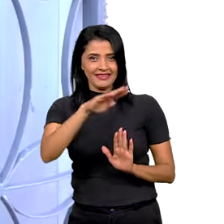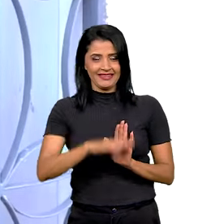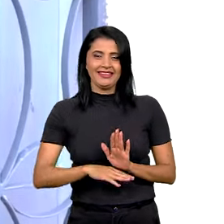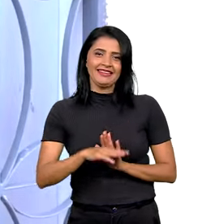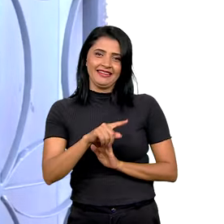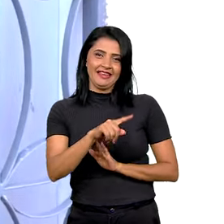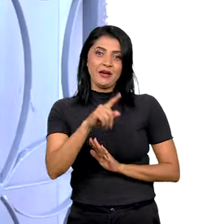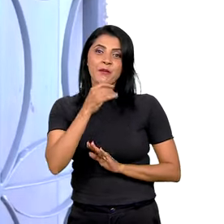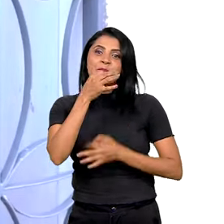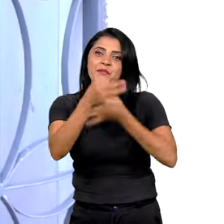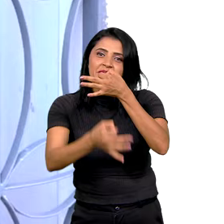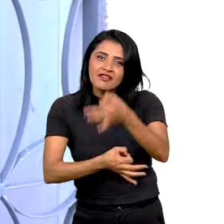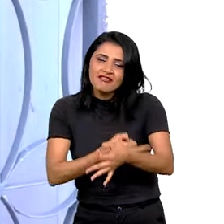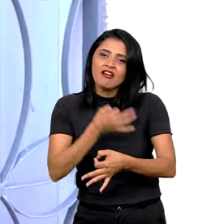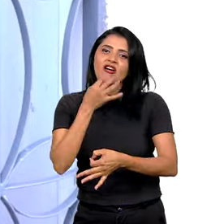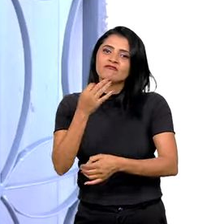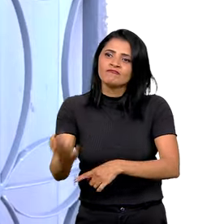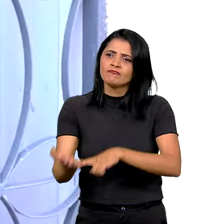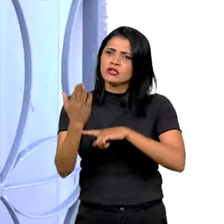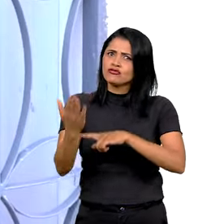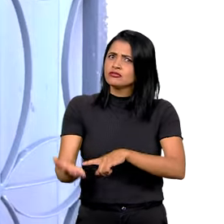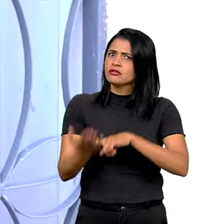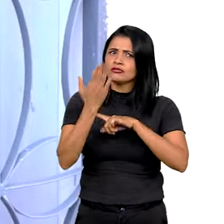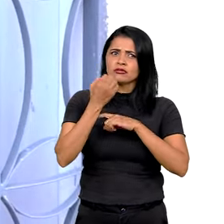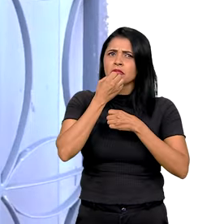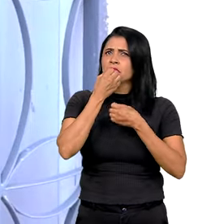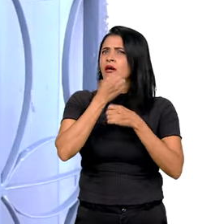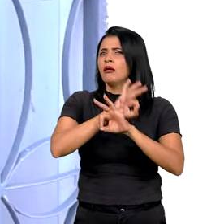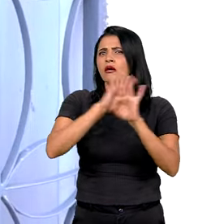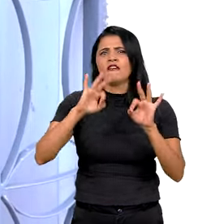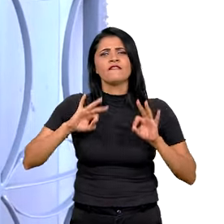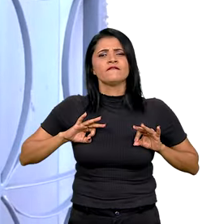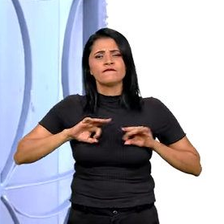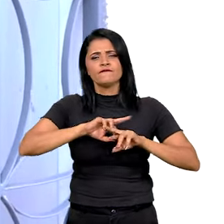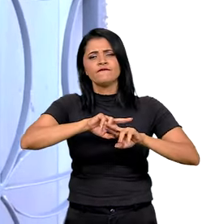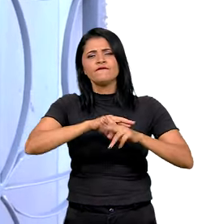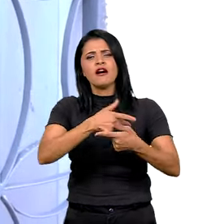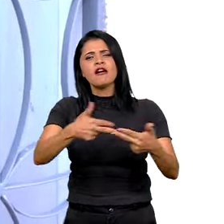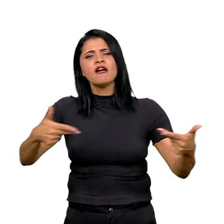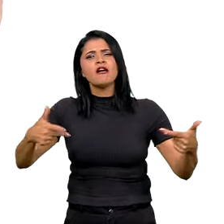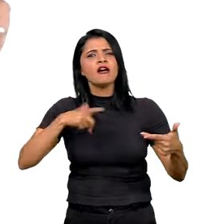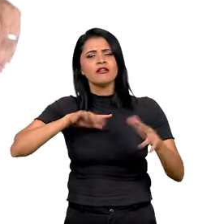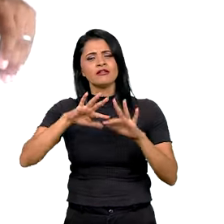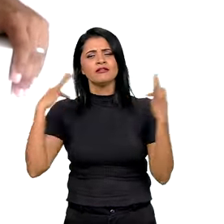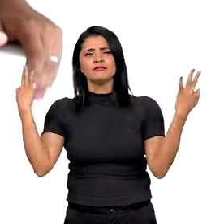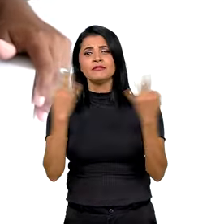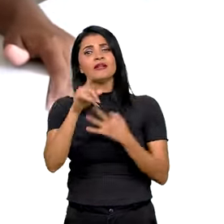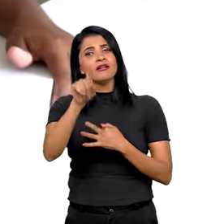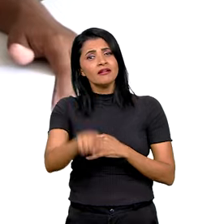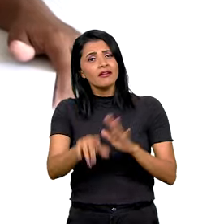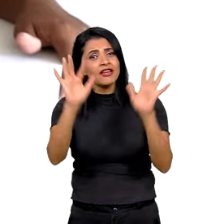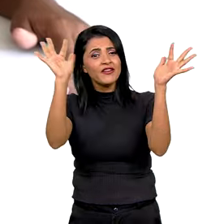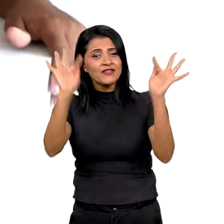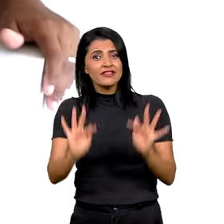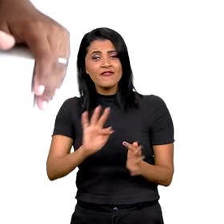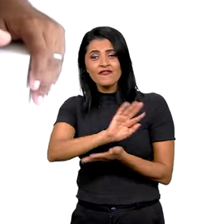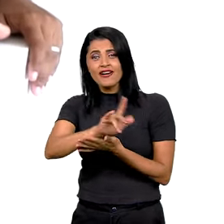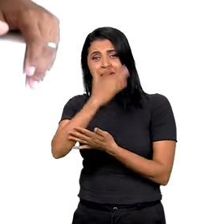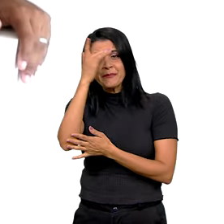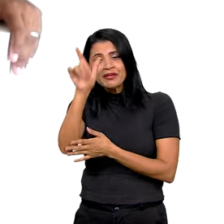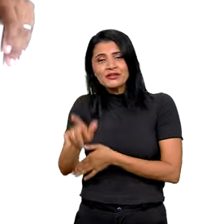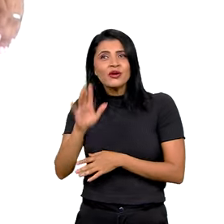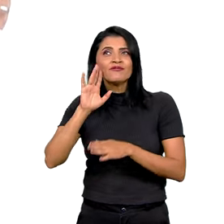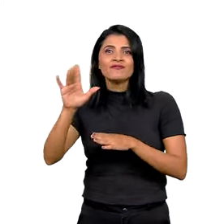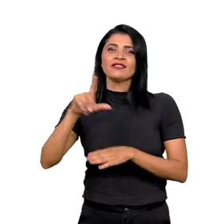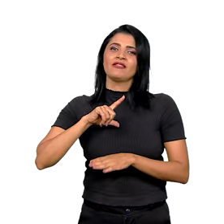vem como na minha opinião vem beneficiando muitas e muitas família porque é uma felicidade de muita